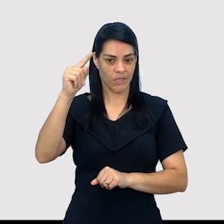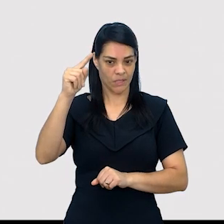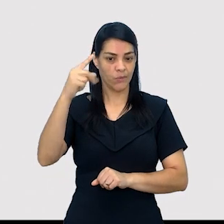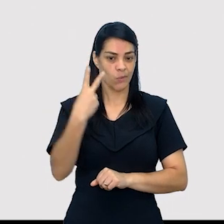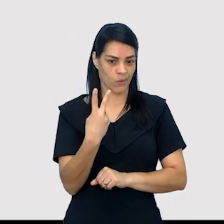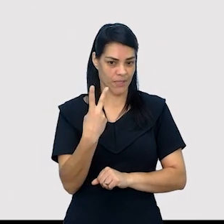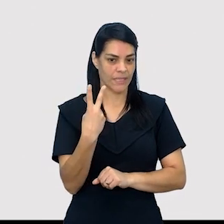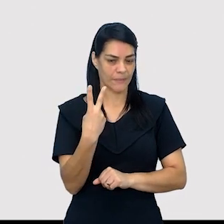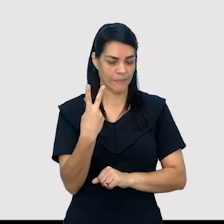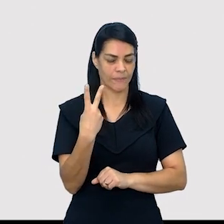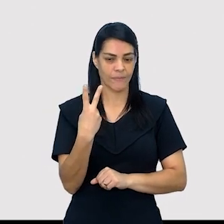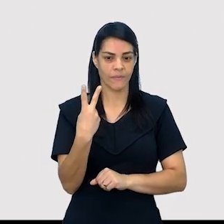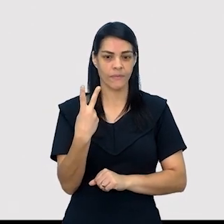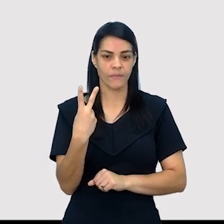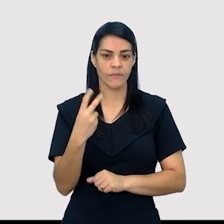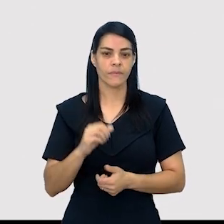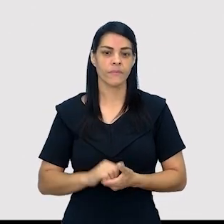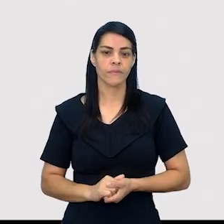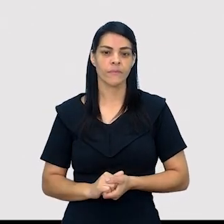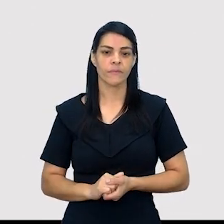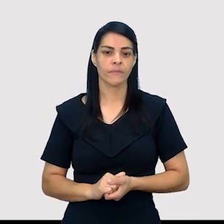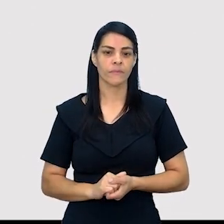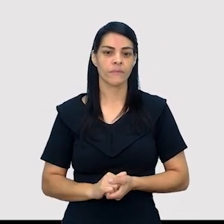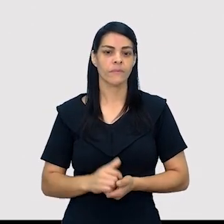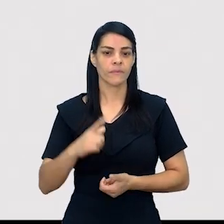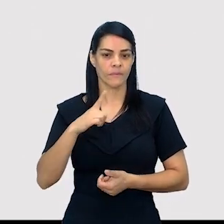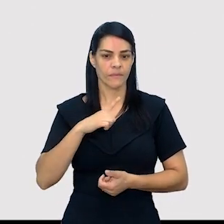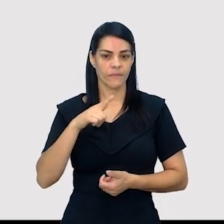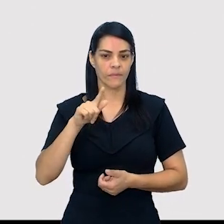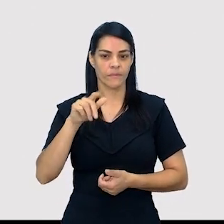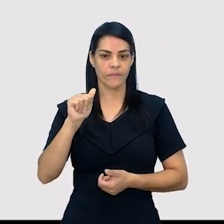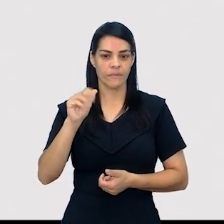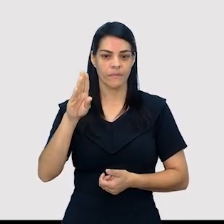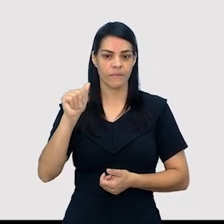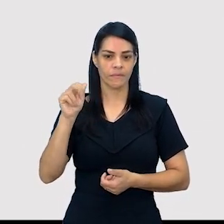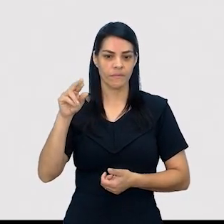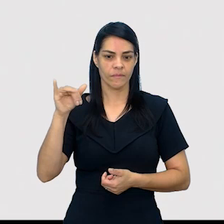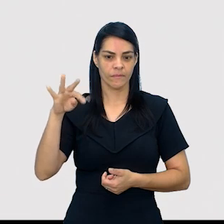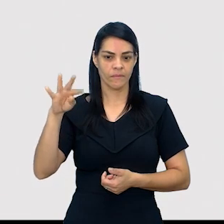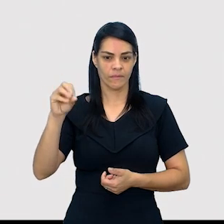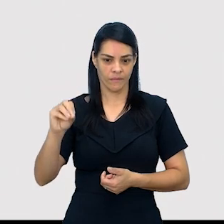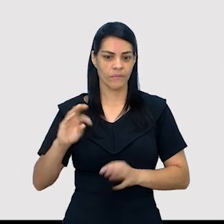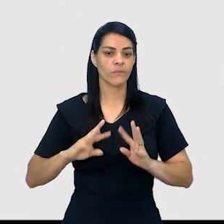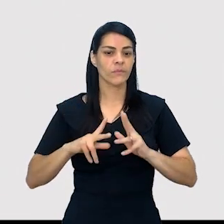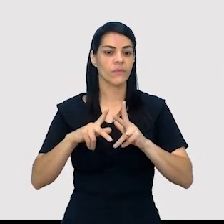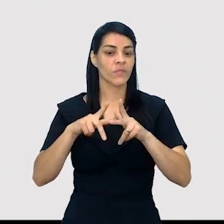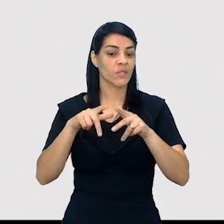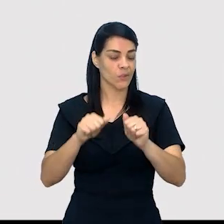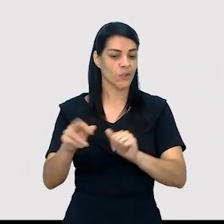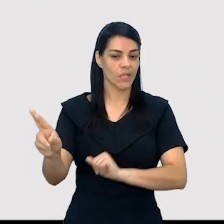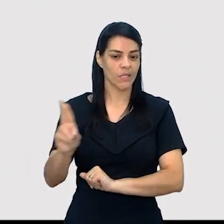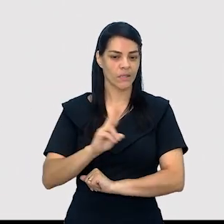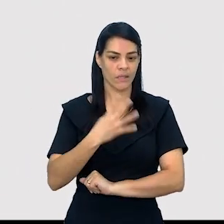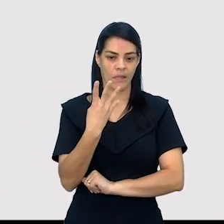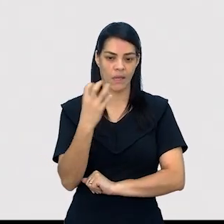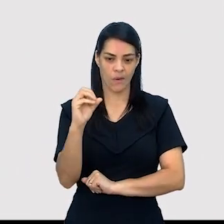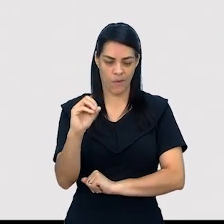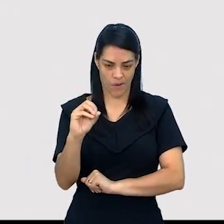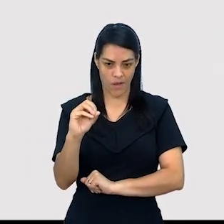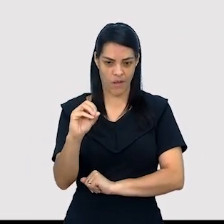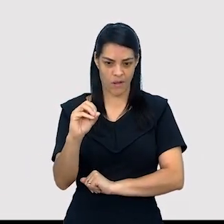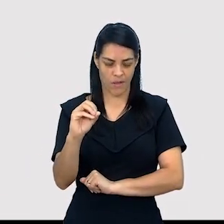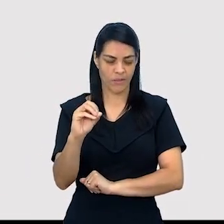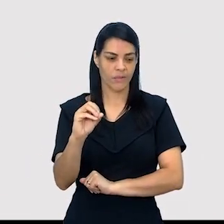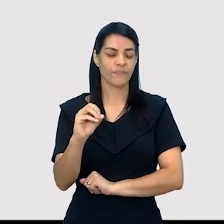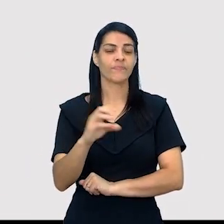dois aqui se encontra o gabarito das de todas as questões então das 40 questões dos